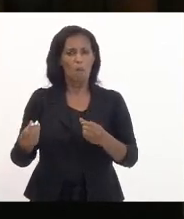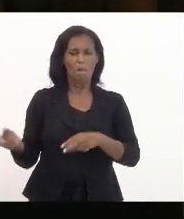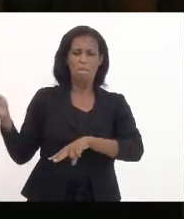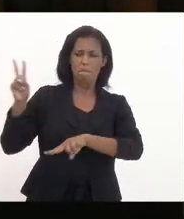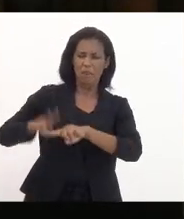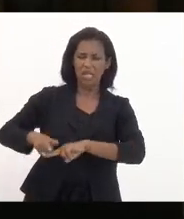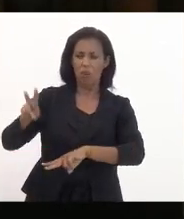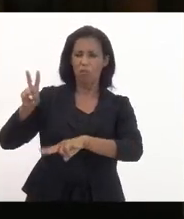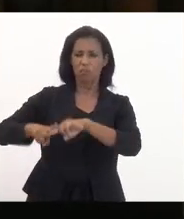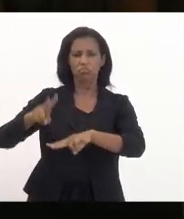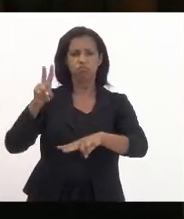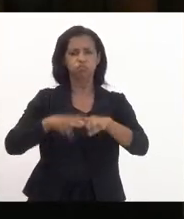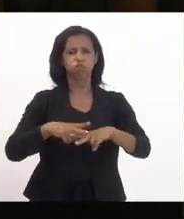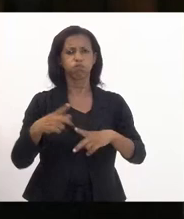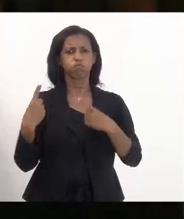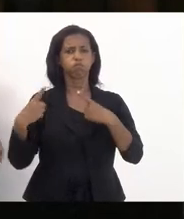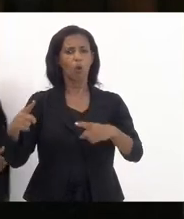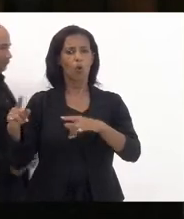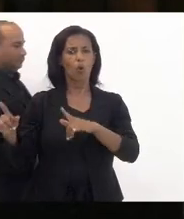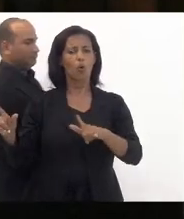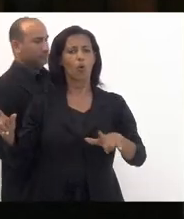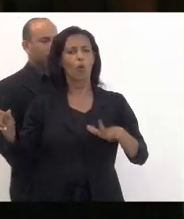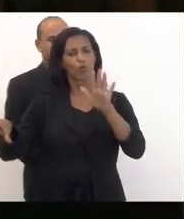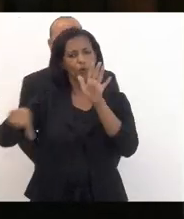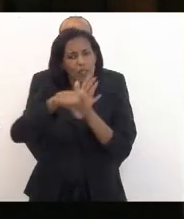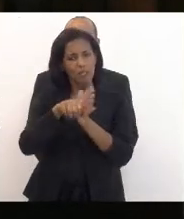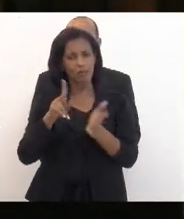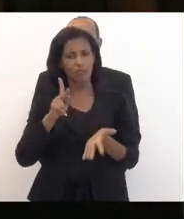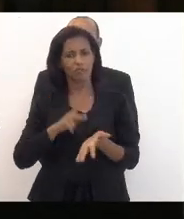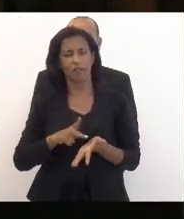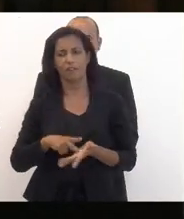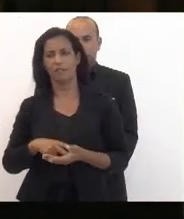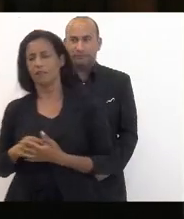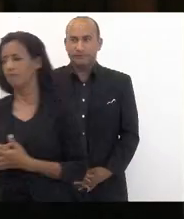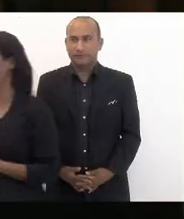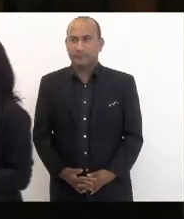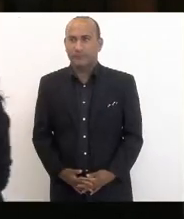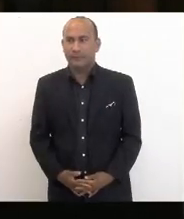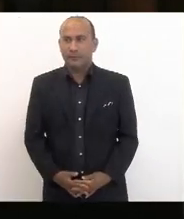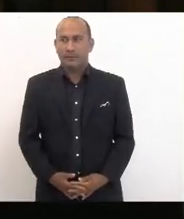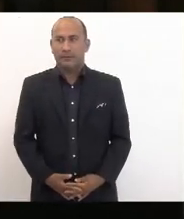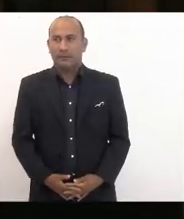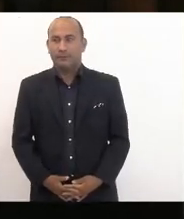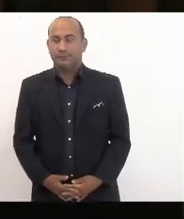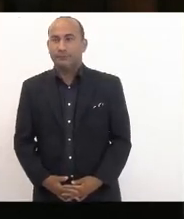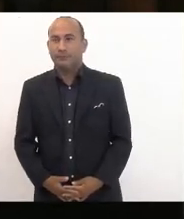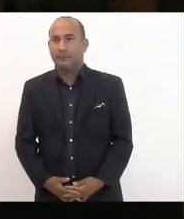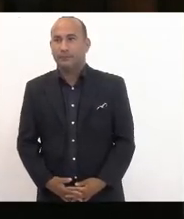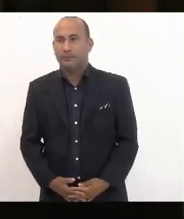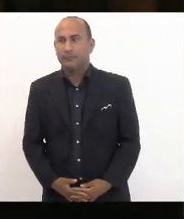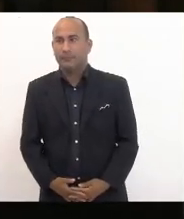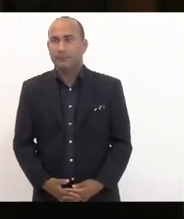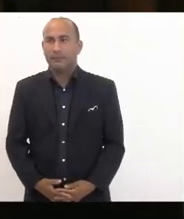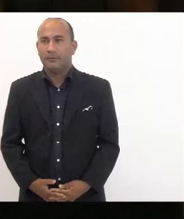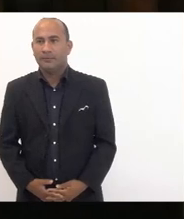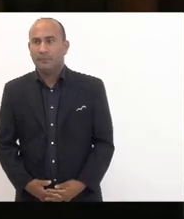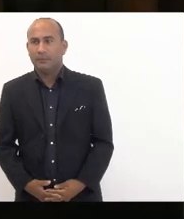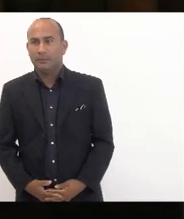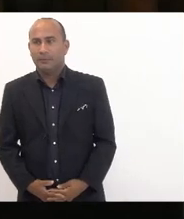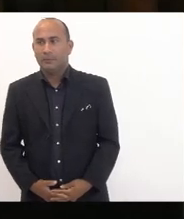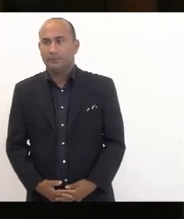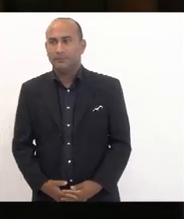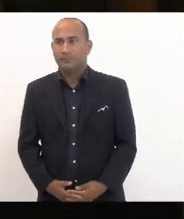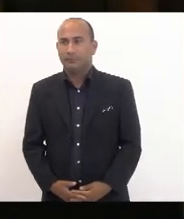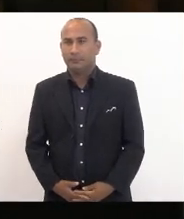muito miliciano, combateu o crime no Rio de Janeiro, de verdade, uma mulher que eu nunca vi nenhuma deputada nessa casa enaltecer.